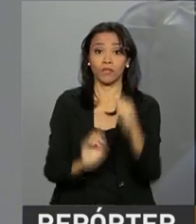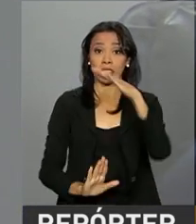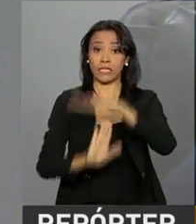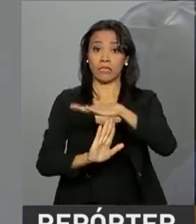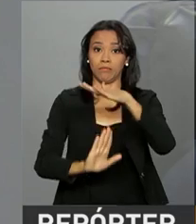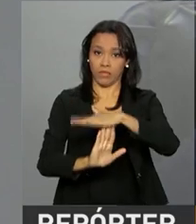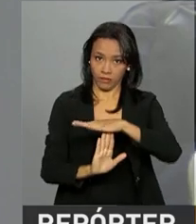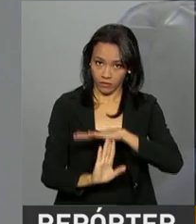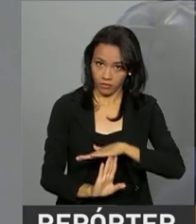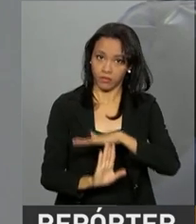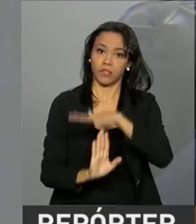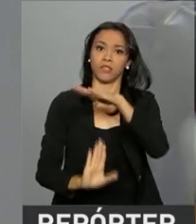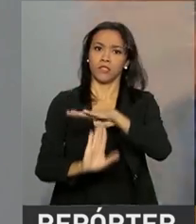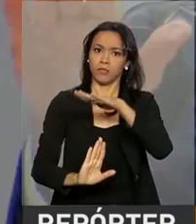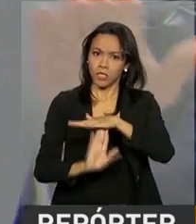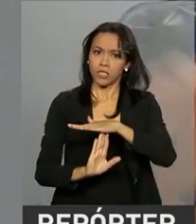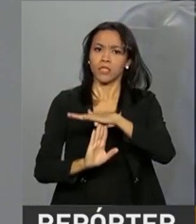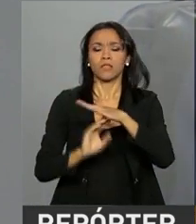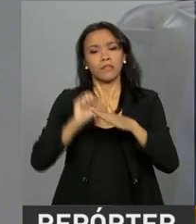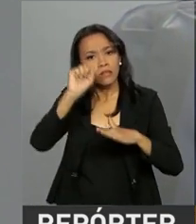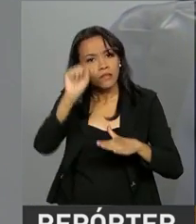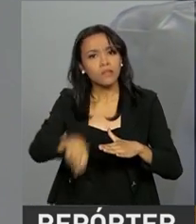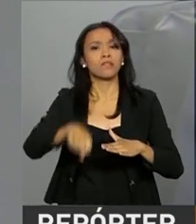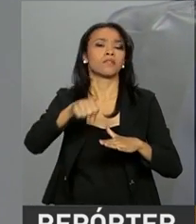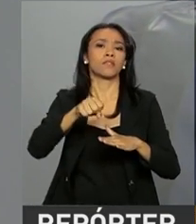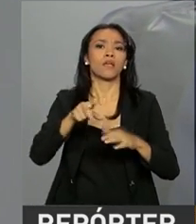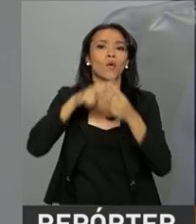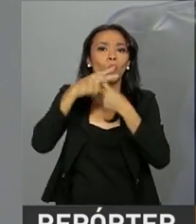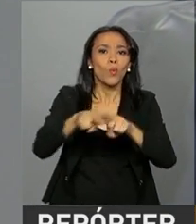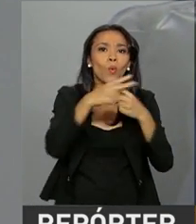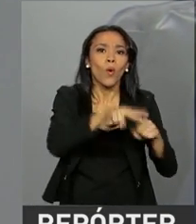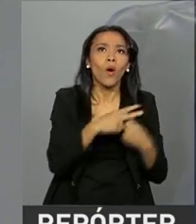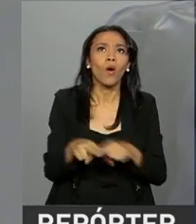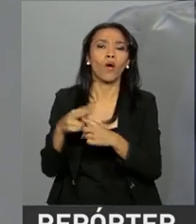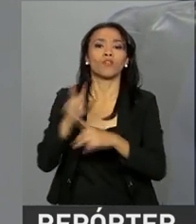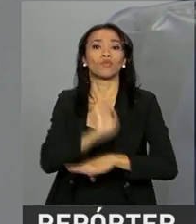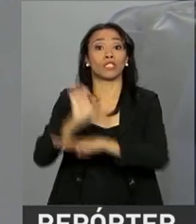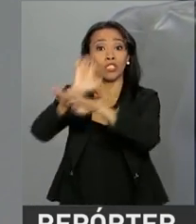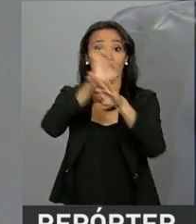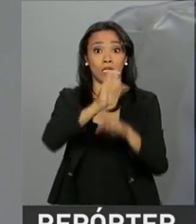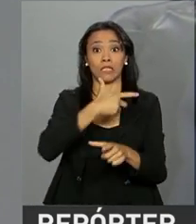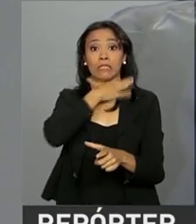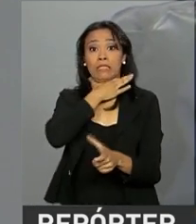é, o teto sim caracteriza o ajuste fiscal dos estados. Agora,